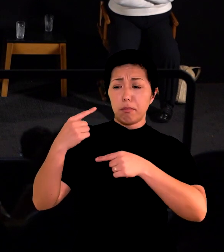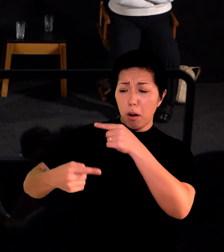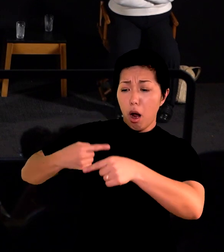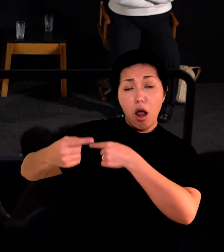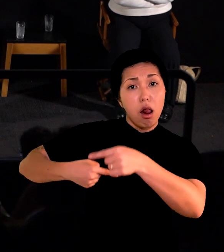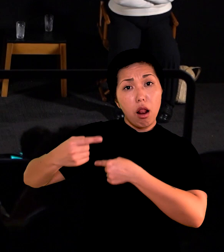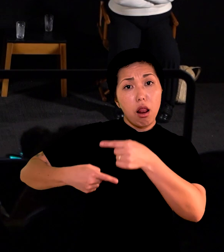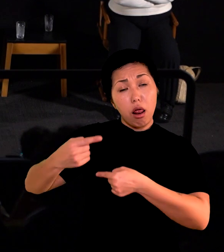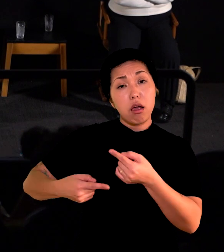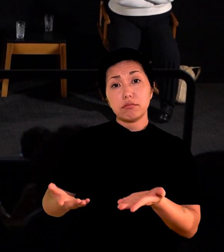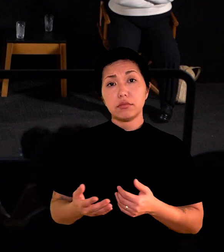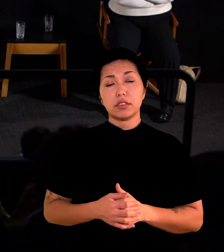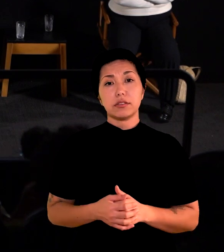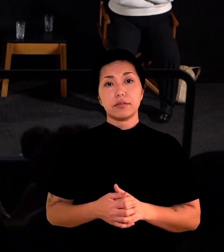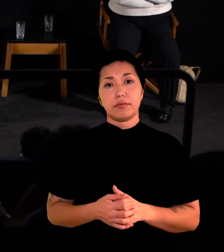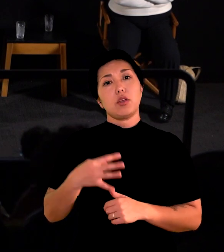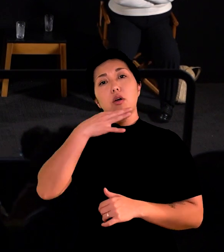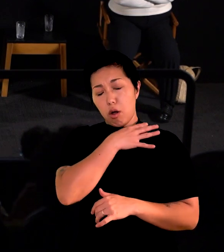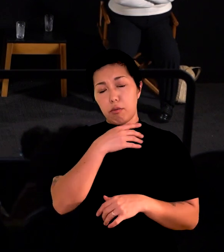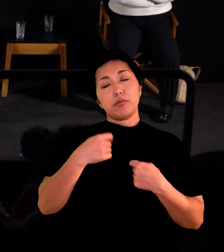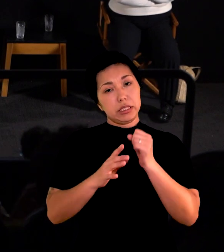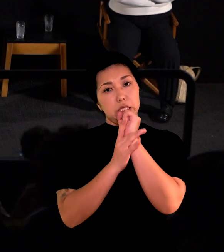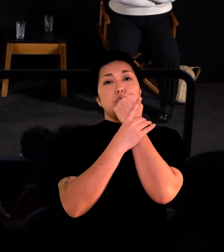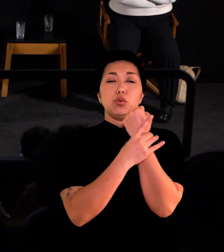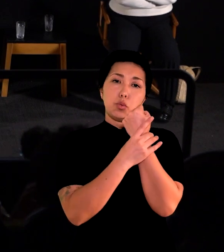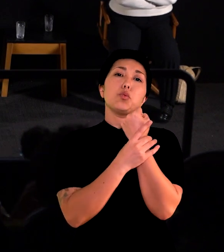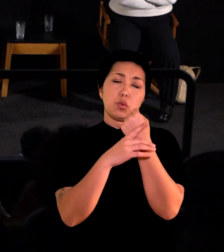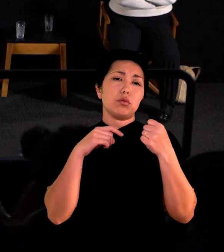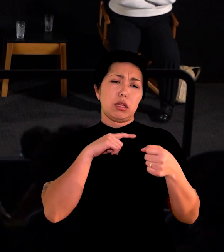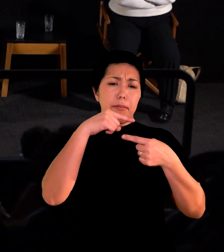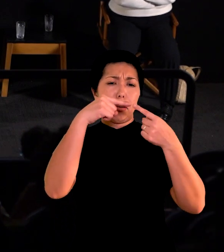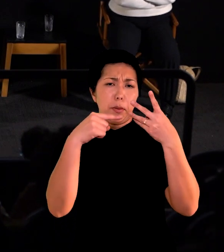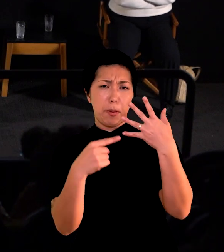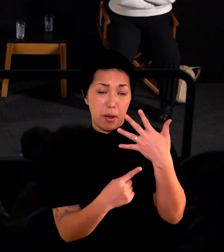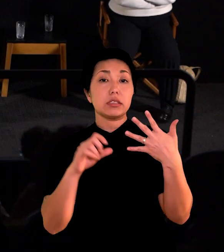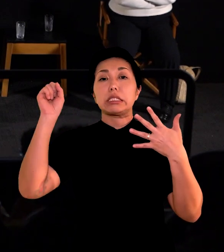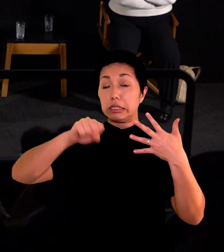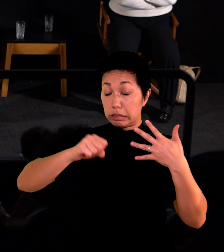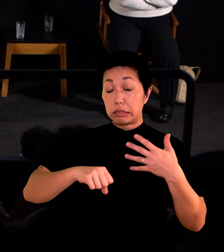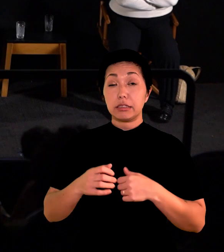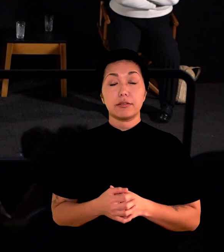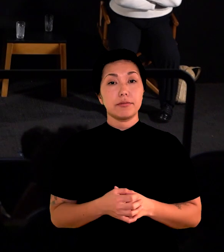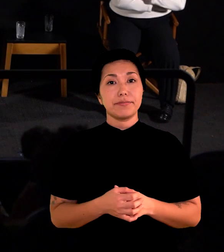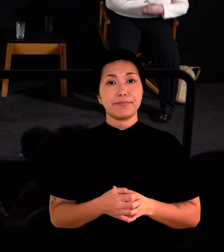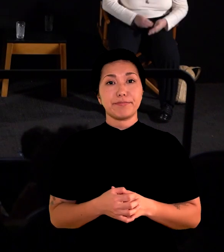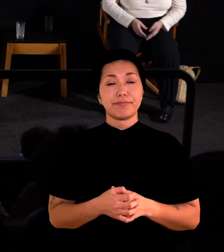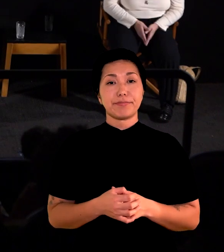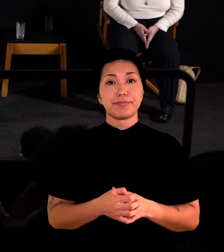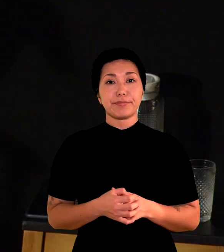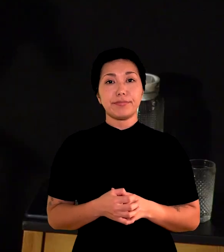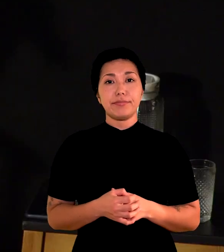energia, uma coisa que faz girar uma roda. Né? Claro, precisa ser seguro, precisa ser isso, aquilo, tal, tudo